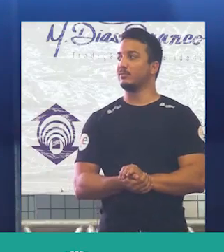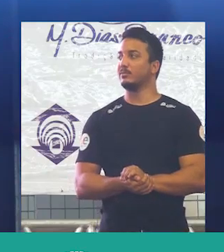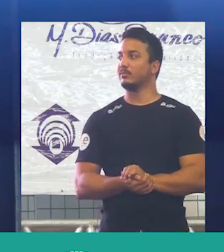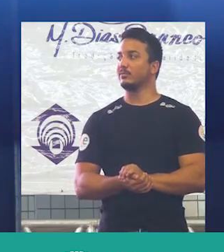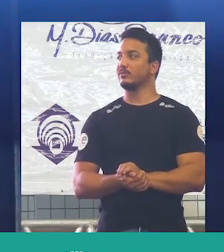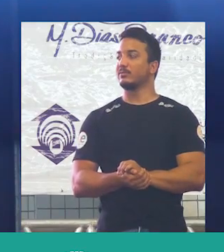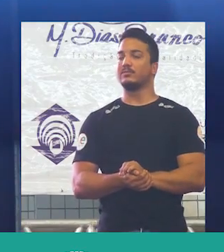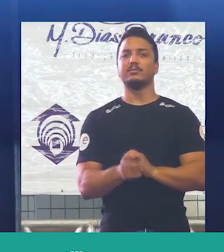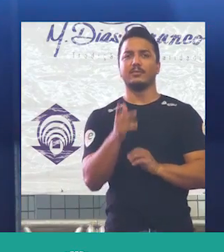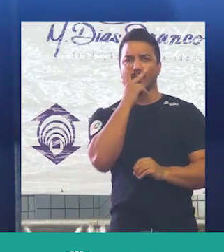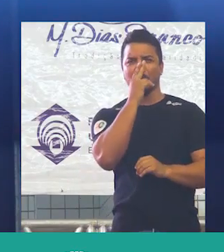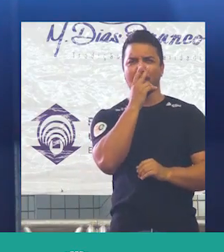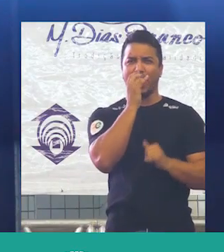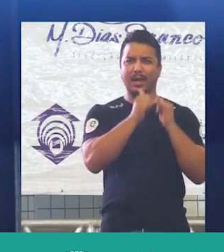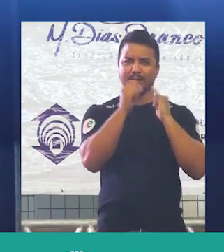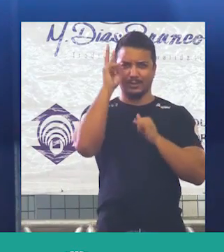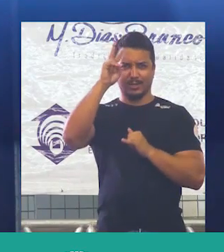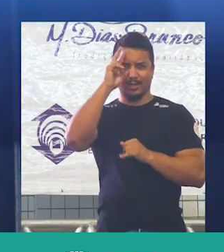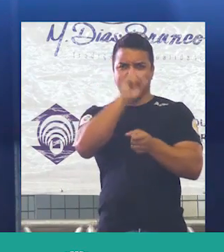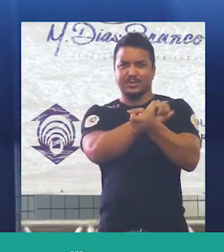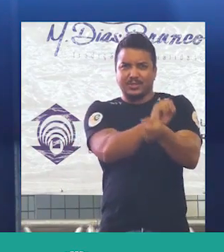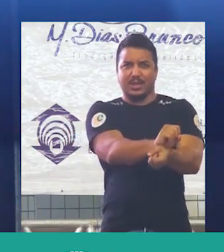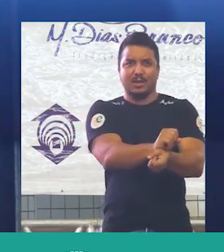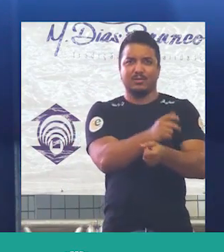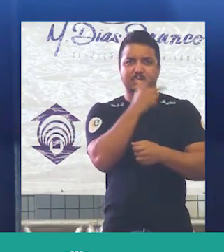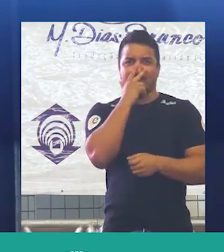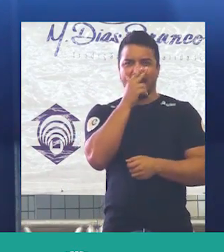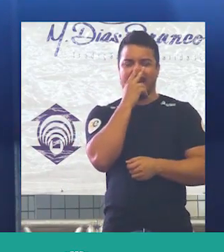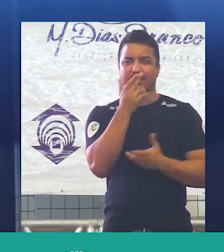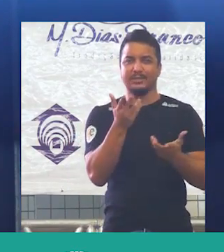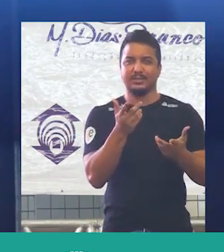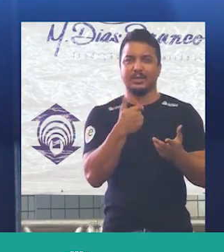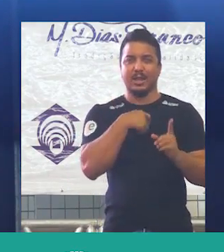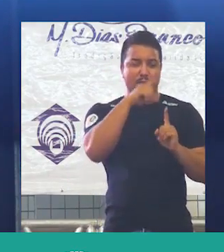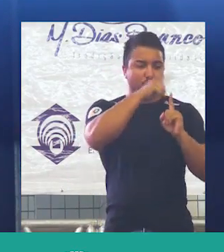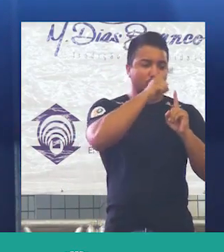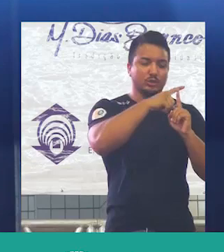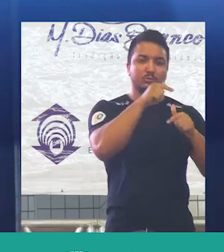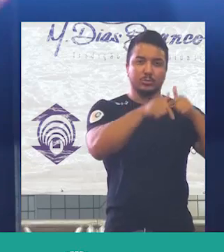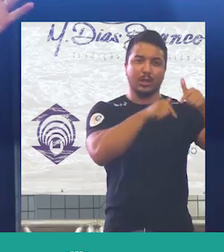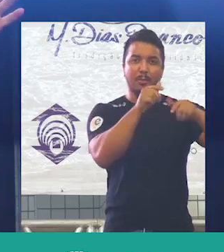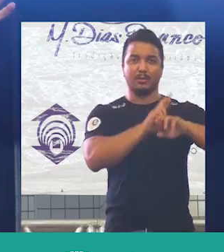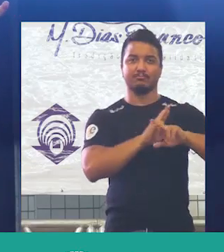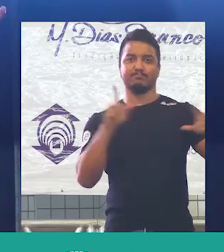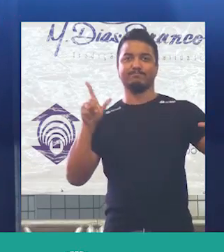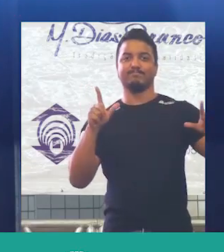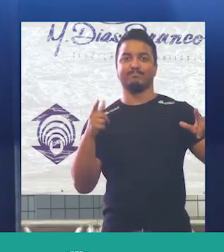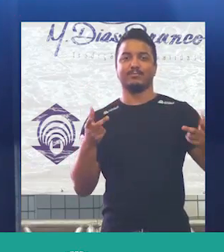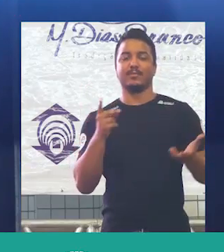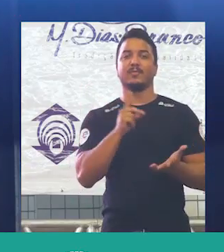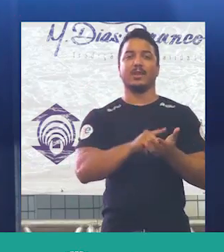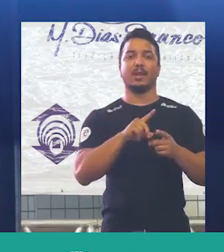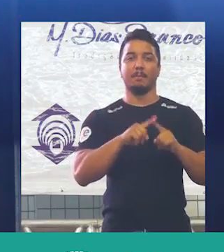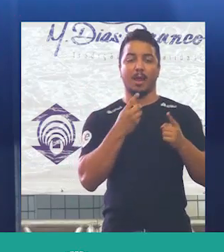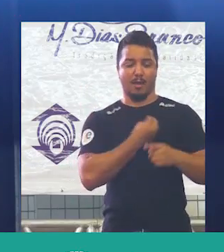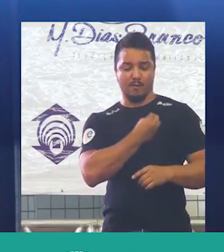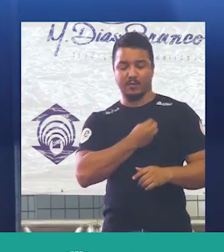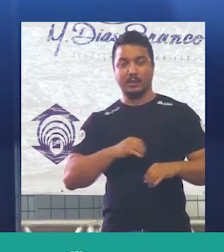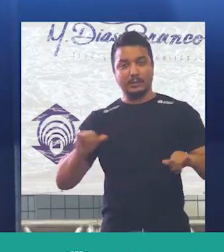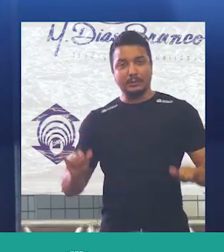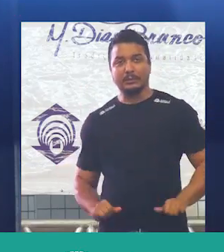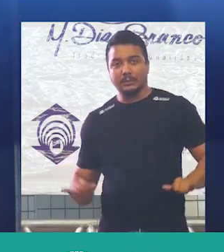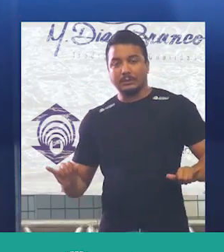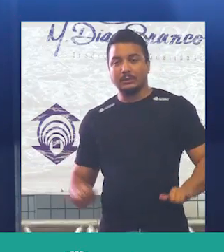Será que a gente não parece um pouquinho não com os escravos, hein? Só o tipo de trabalho que mudou, né? Mas a vida